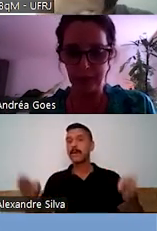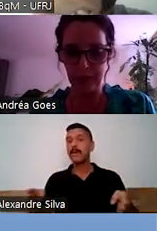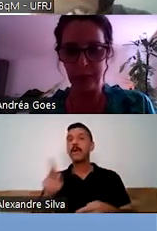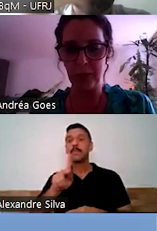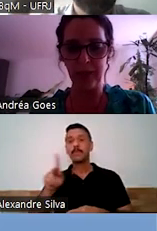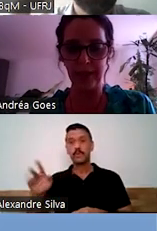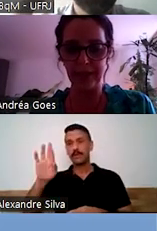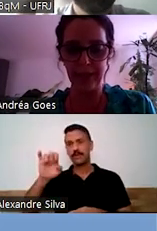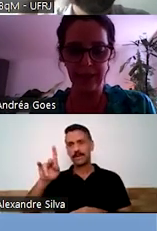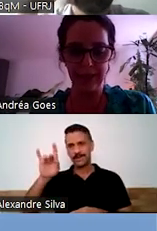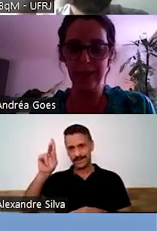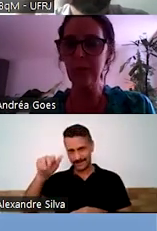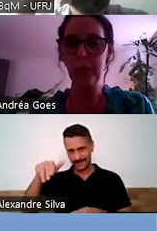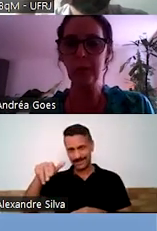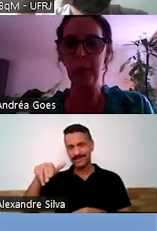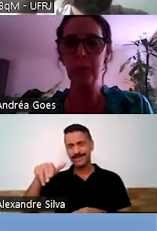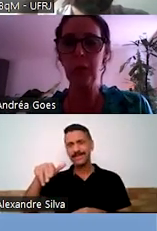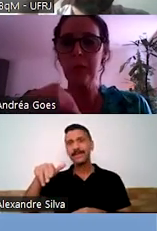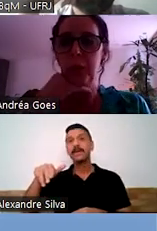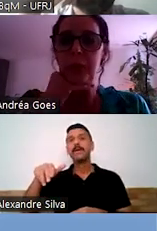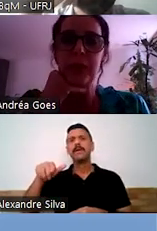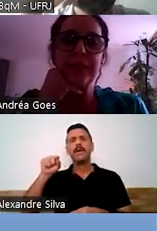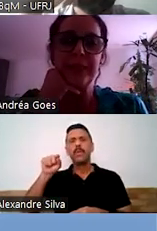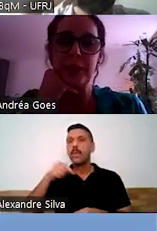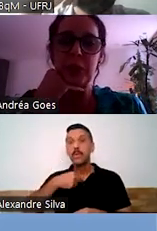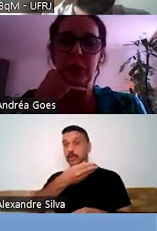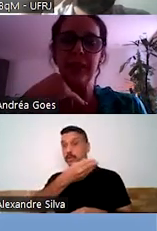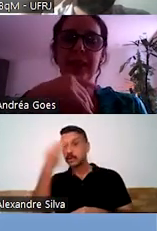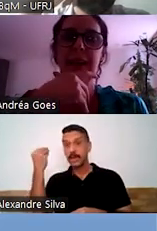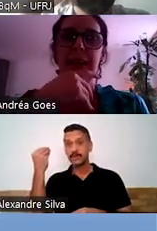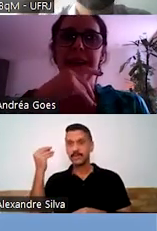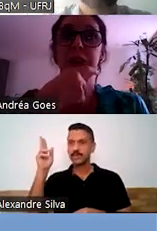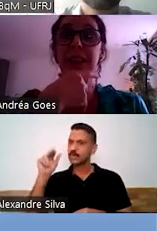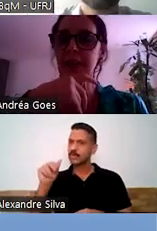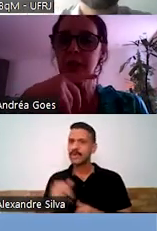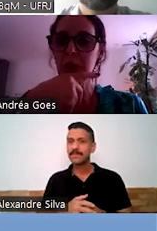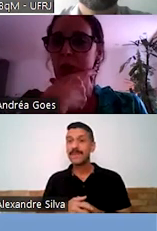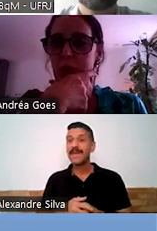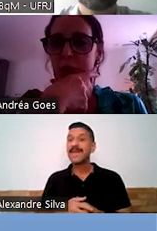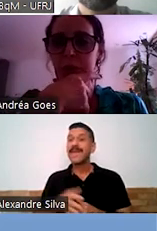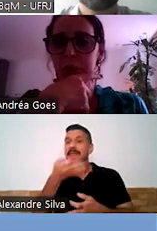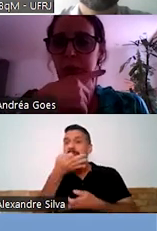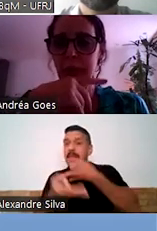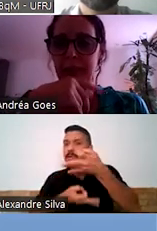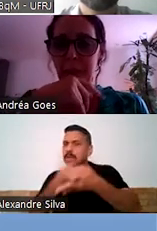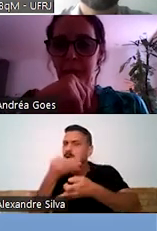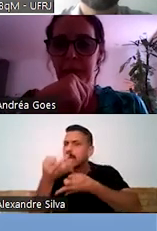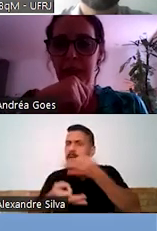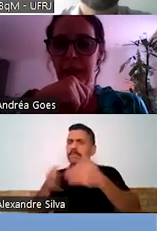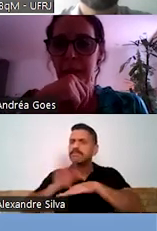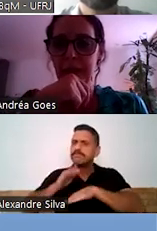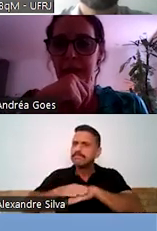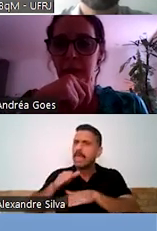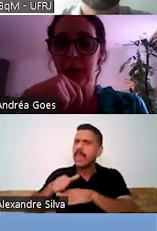professor Franklin Runjanek. E aí eu nunca vou me esquecer disso, das críticas construtivas que o Franklin fez